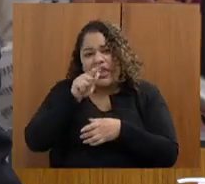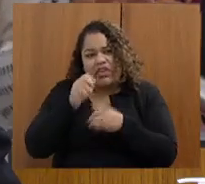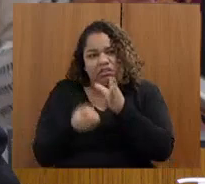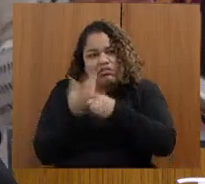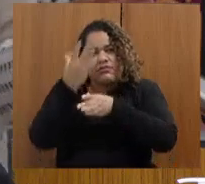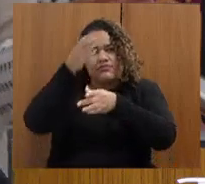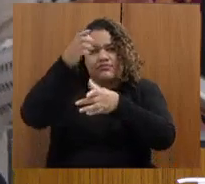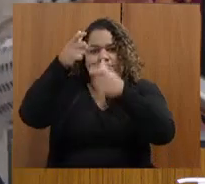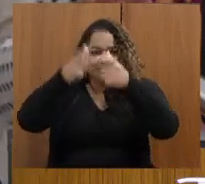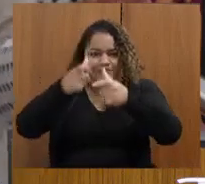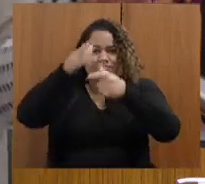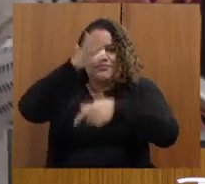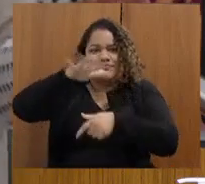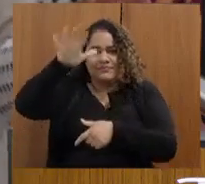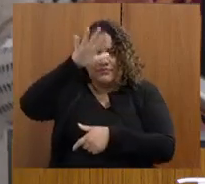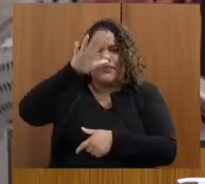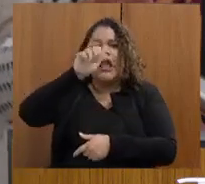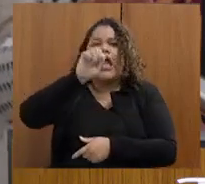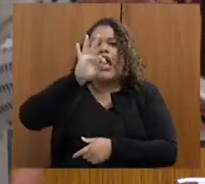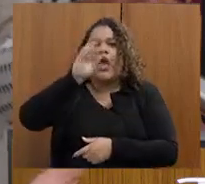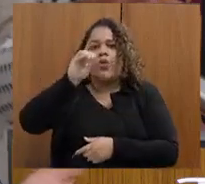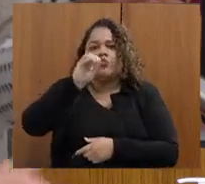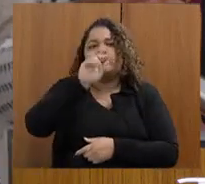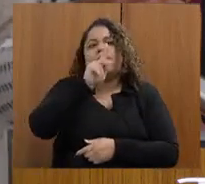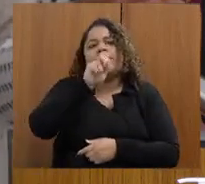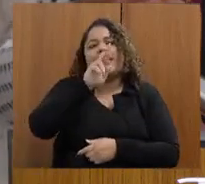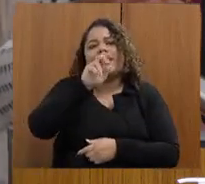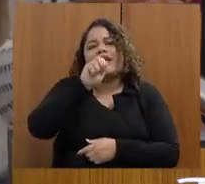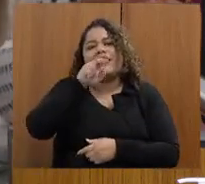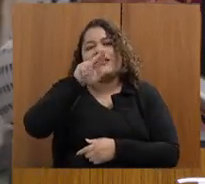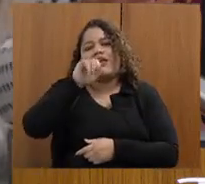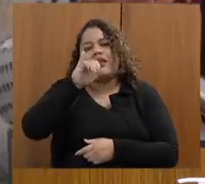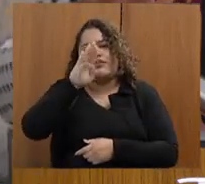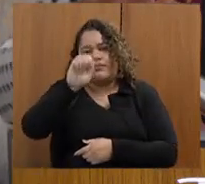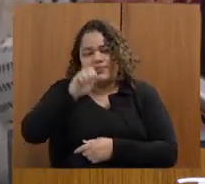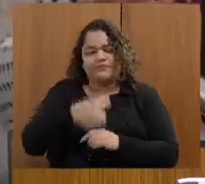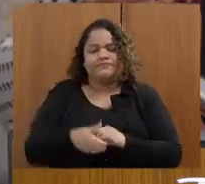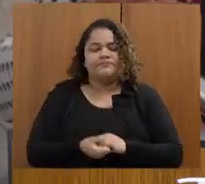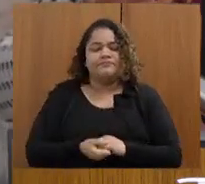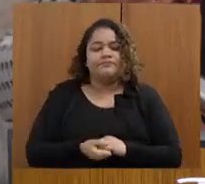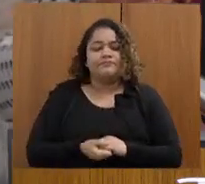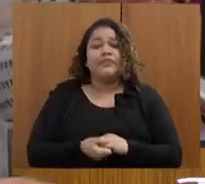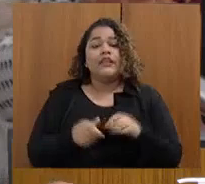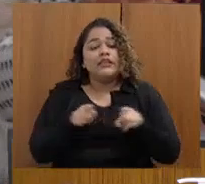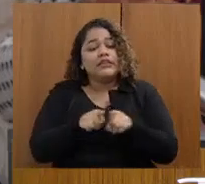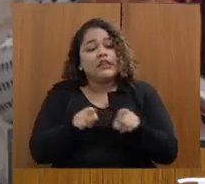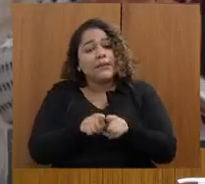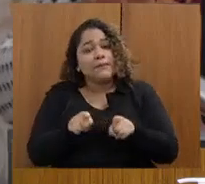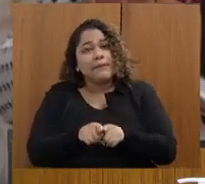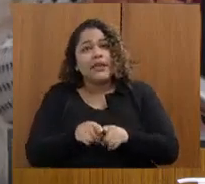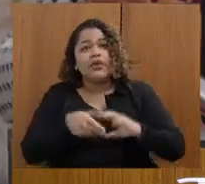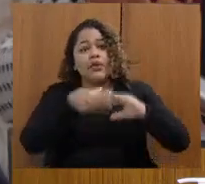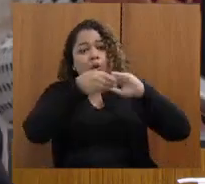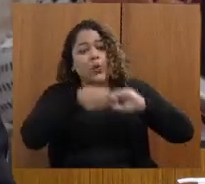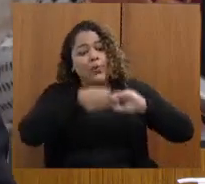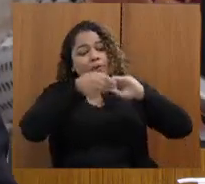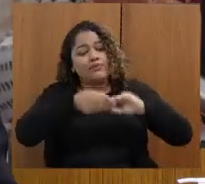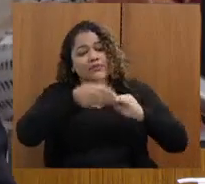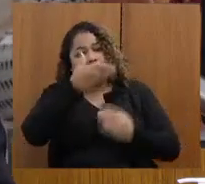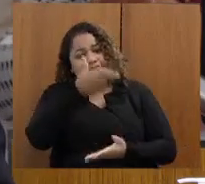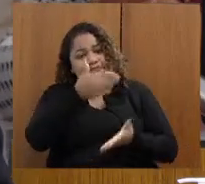atender Paranaíba por fim secretário não poderia também deixar de cumprimentá-lo né Se a gente for